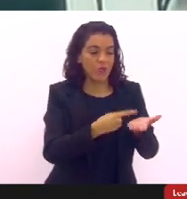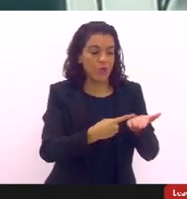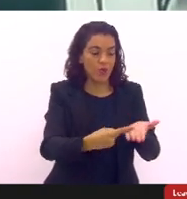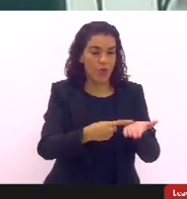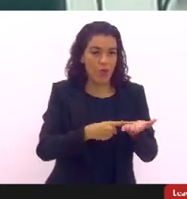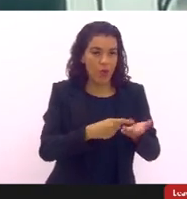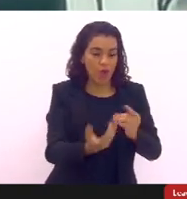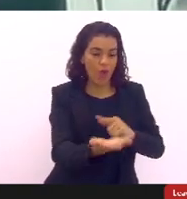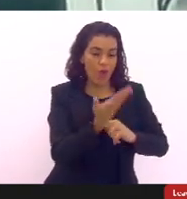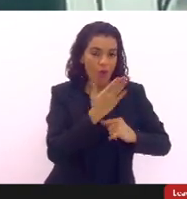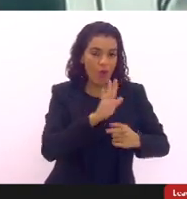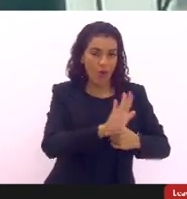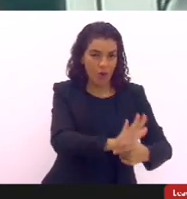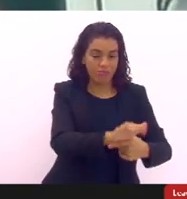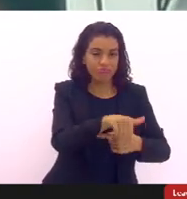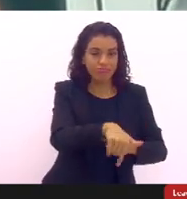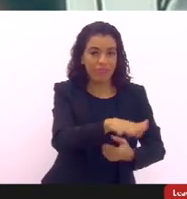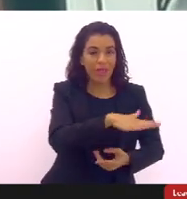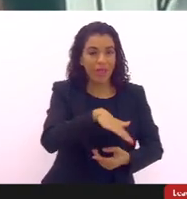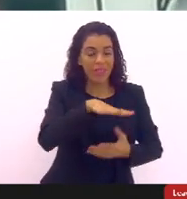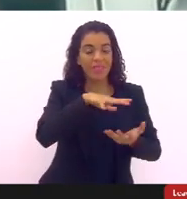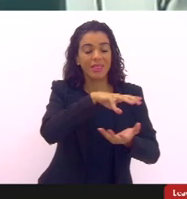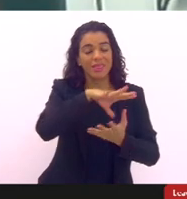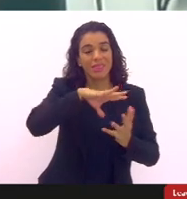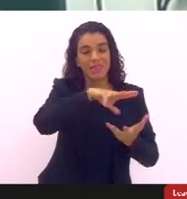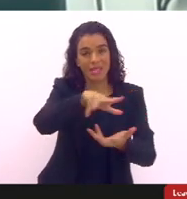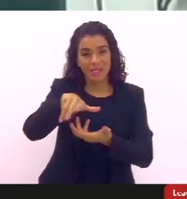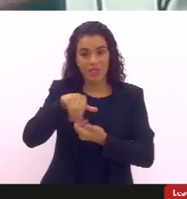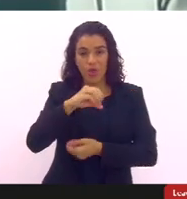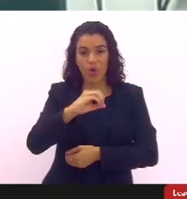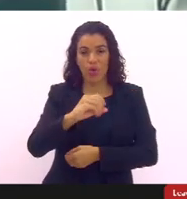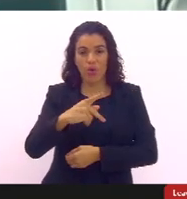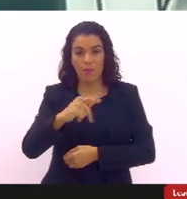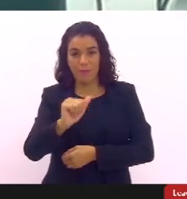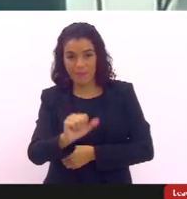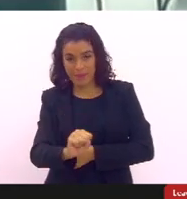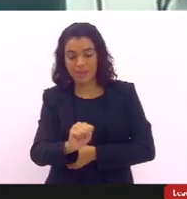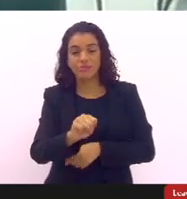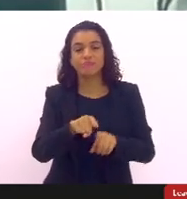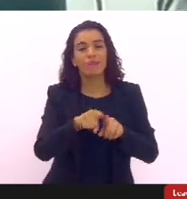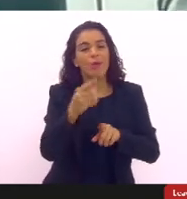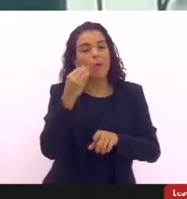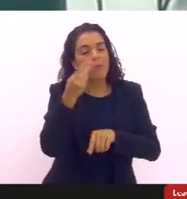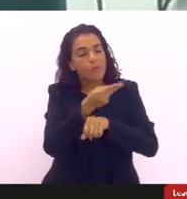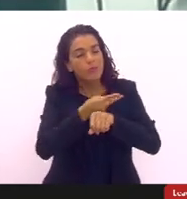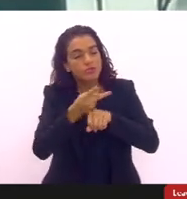com um órgão de fomento internacional, que é a OPAS, visando agilizar